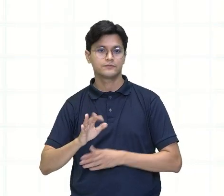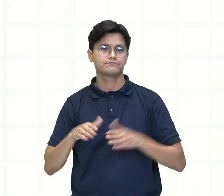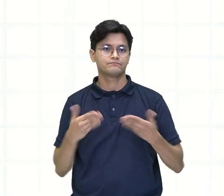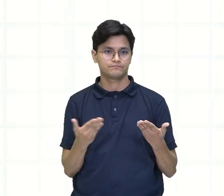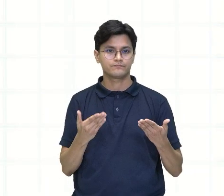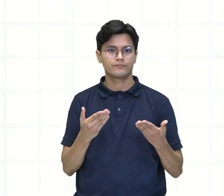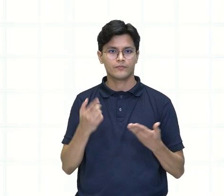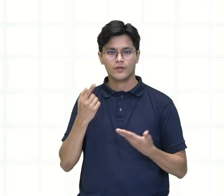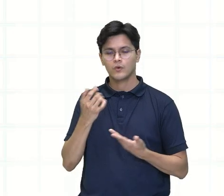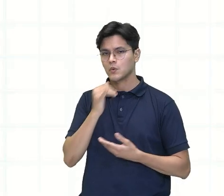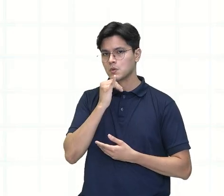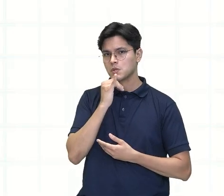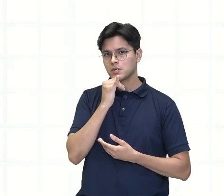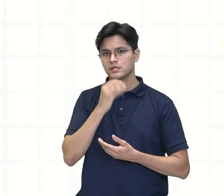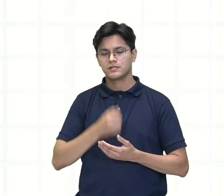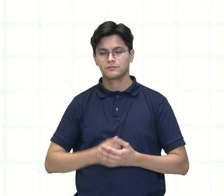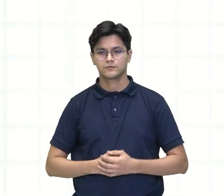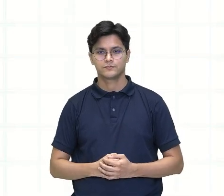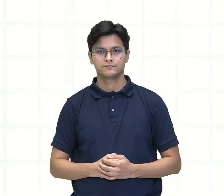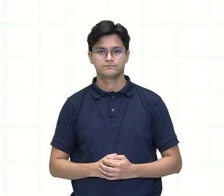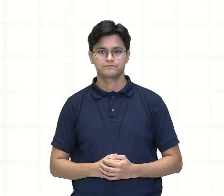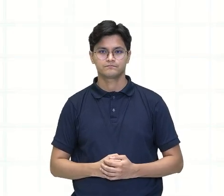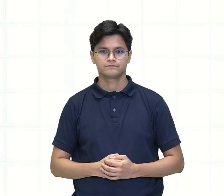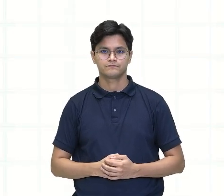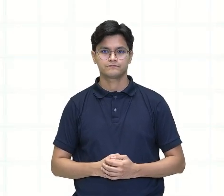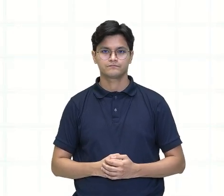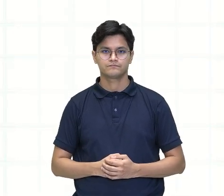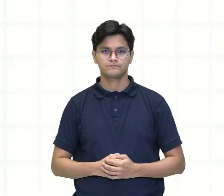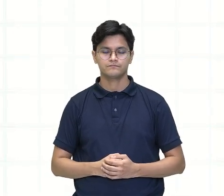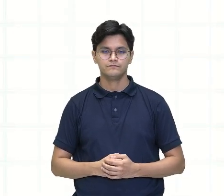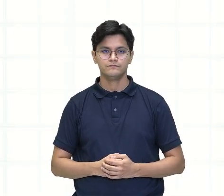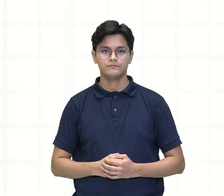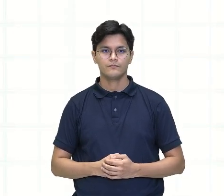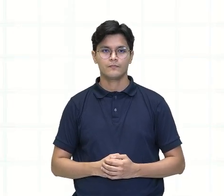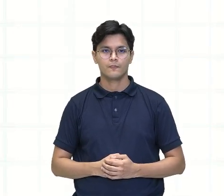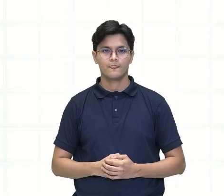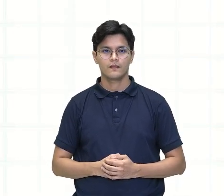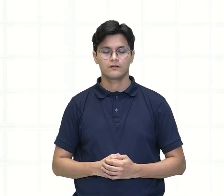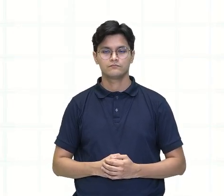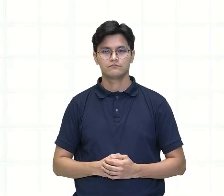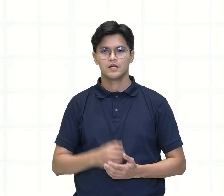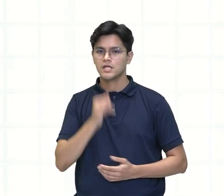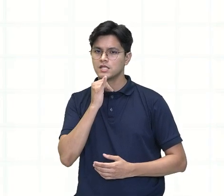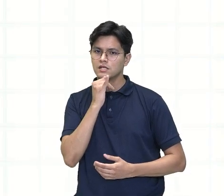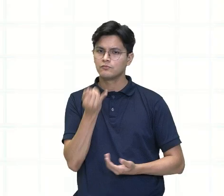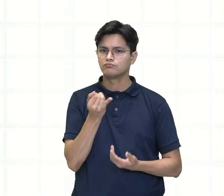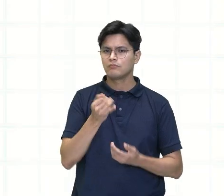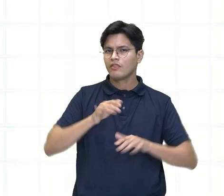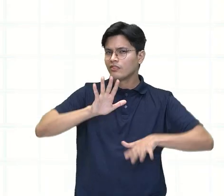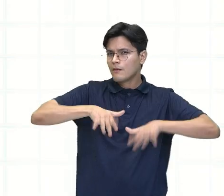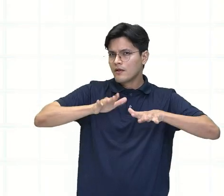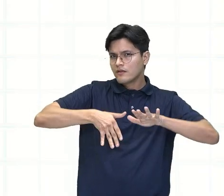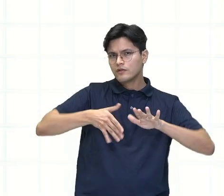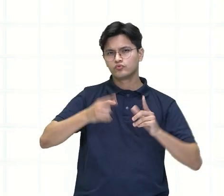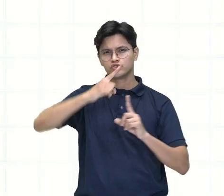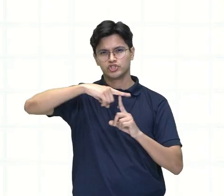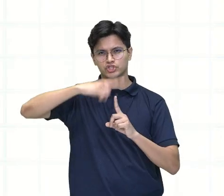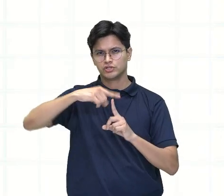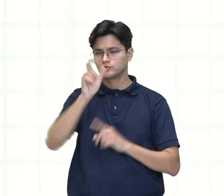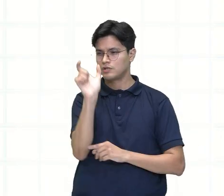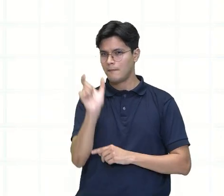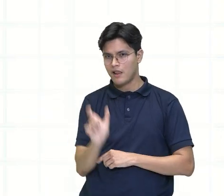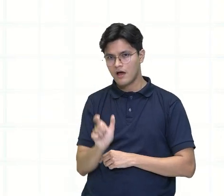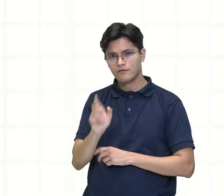relativizar, né? Não vai fazer tanta diferença, ou enfatizar, vai confirmar ali aquilo que foi